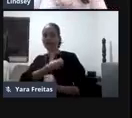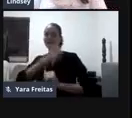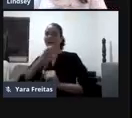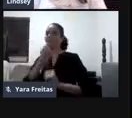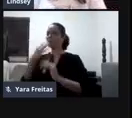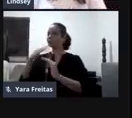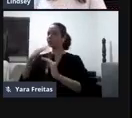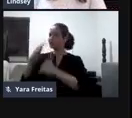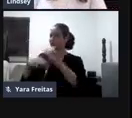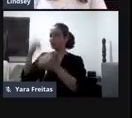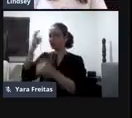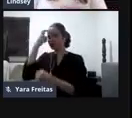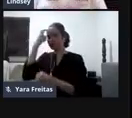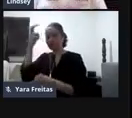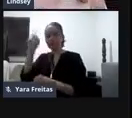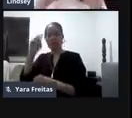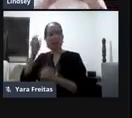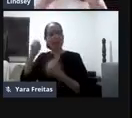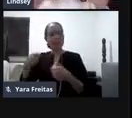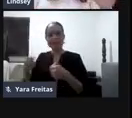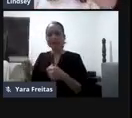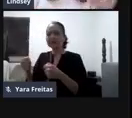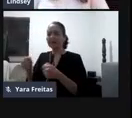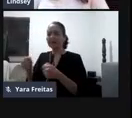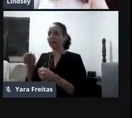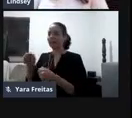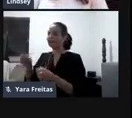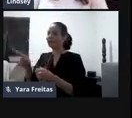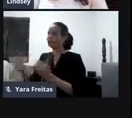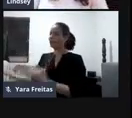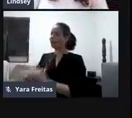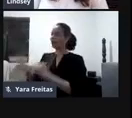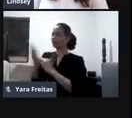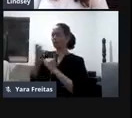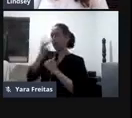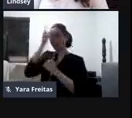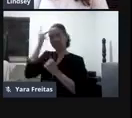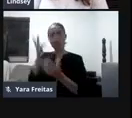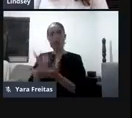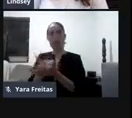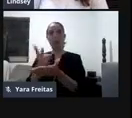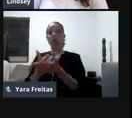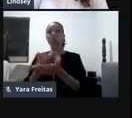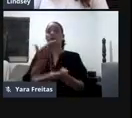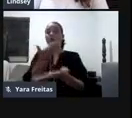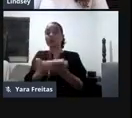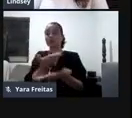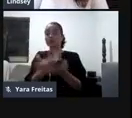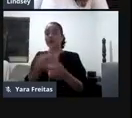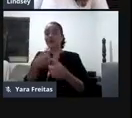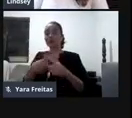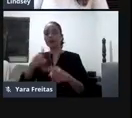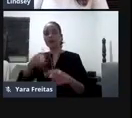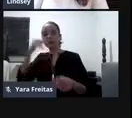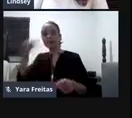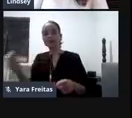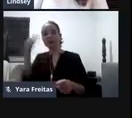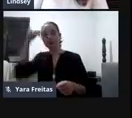intelectual, tá? Então, essa constância é importante para a gente prevenir demência lá no futuro.